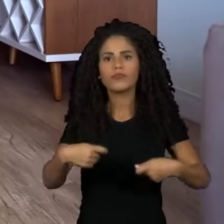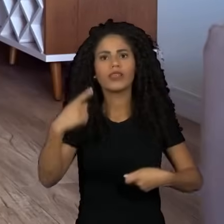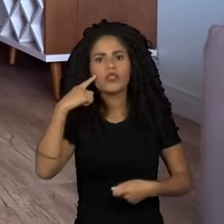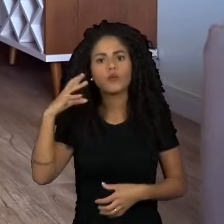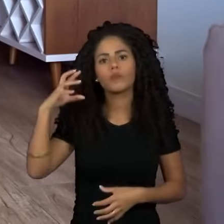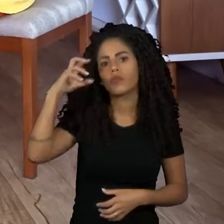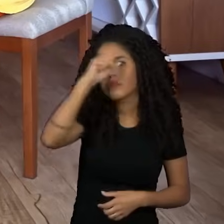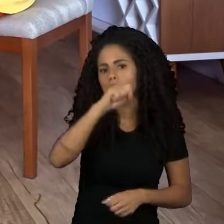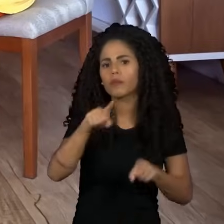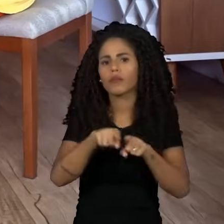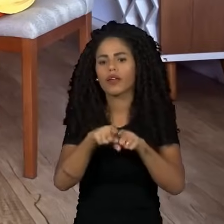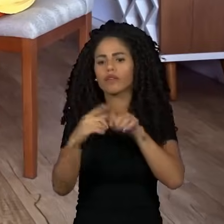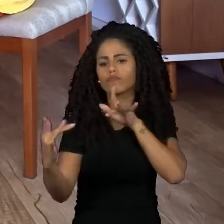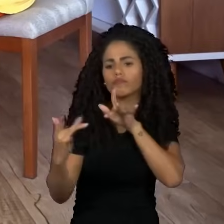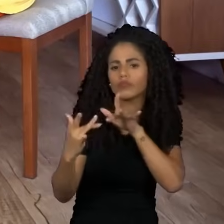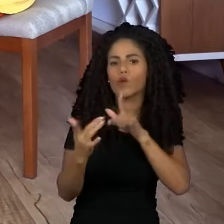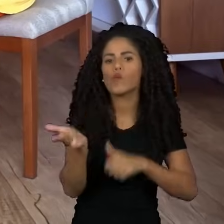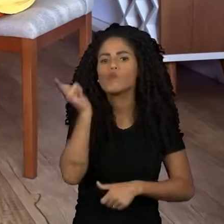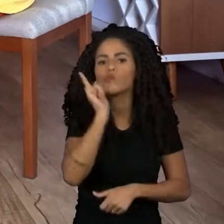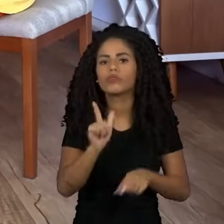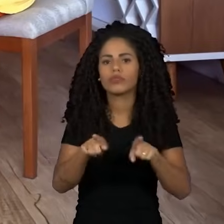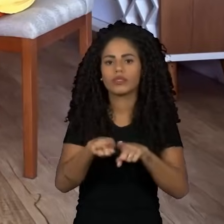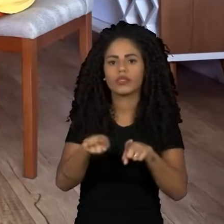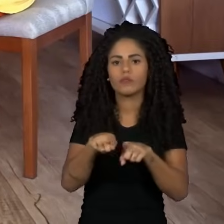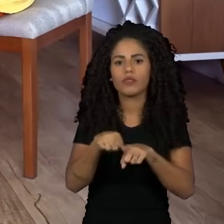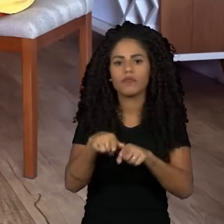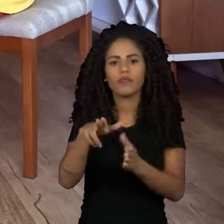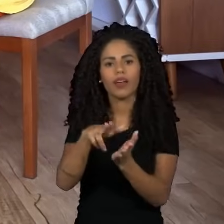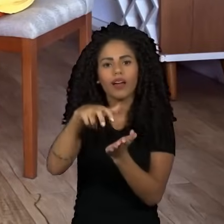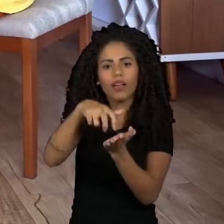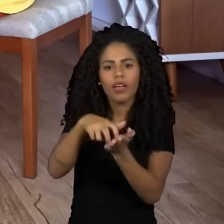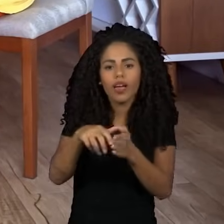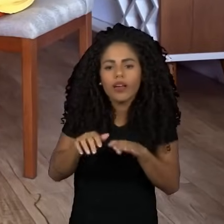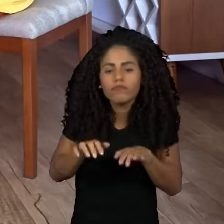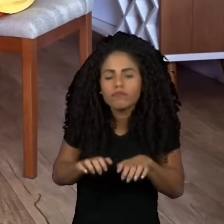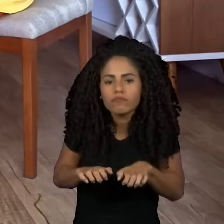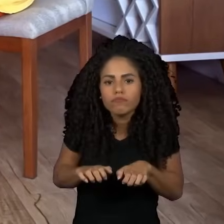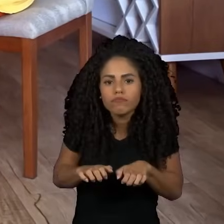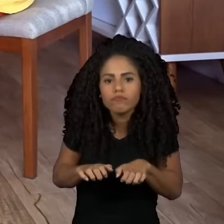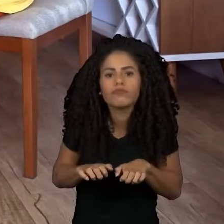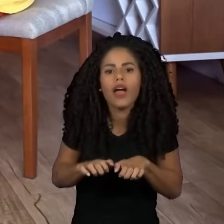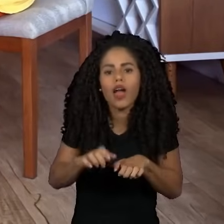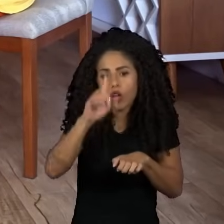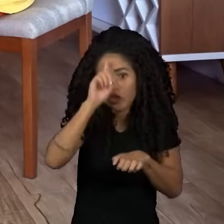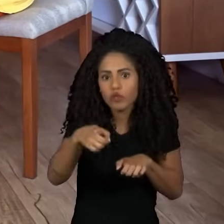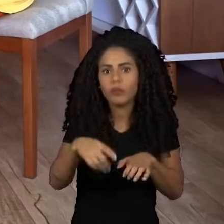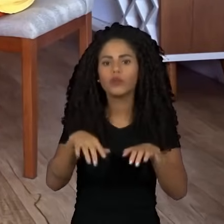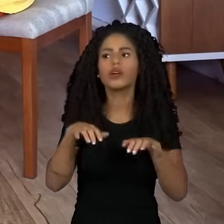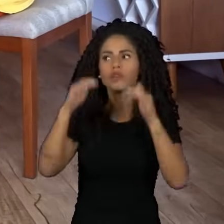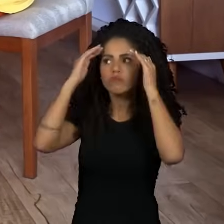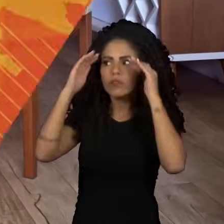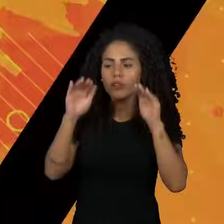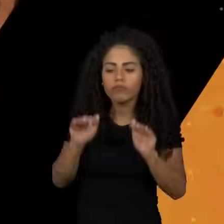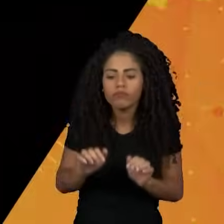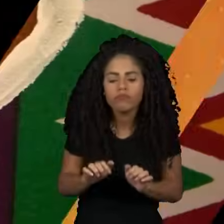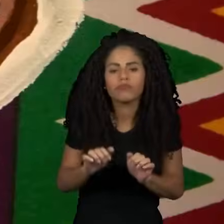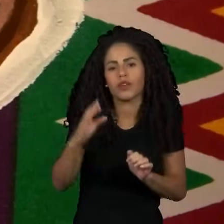acesso público, o próprio fato dele ficar deitadinho aqui é um comando que a gente vem reforçando para